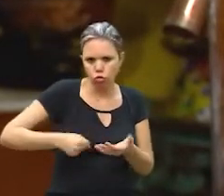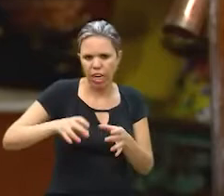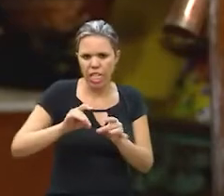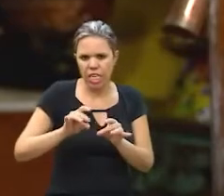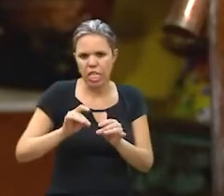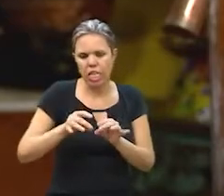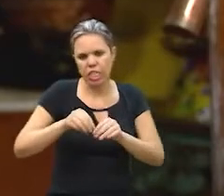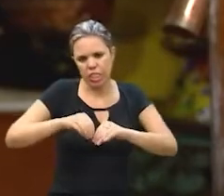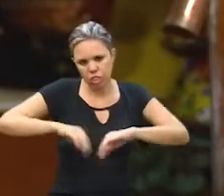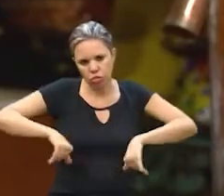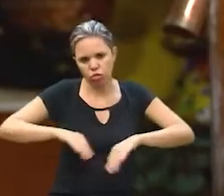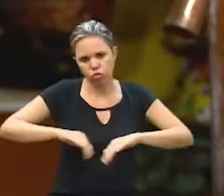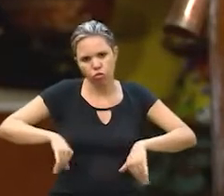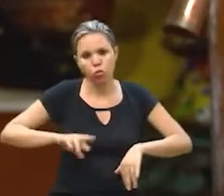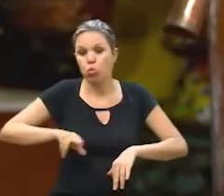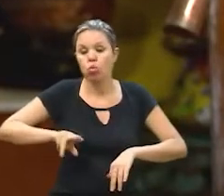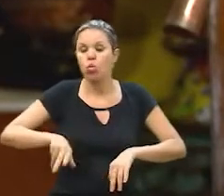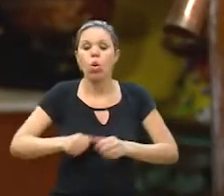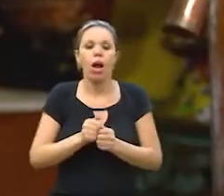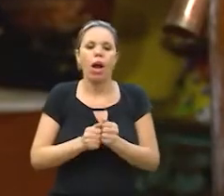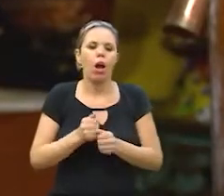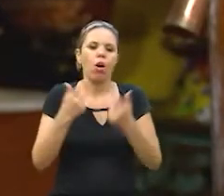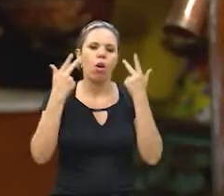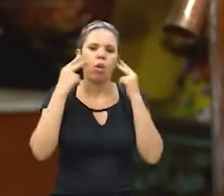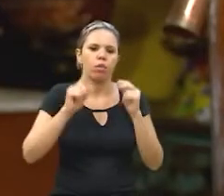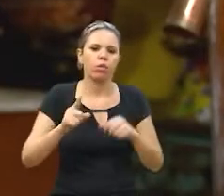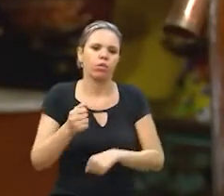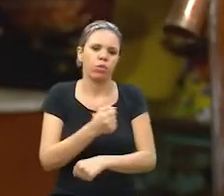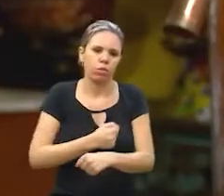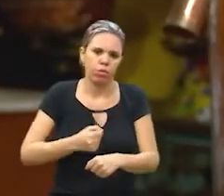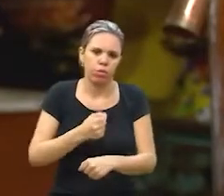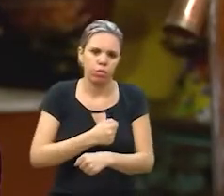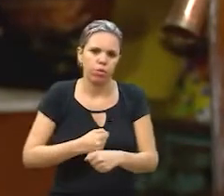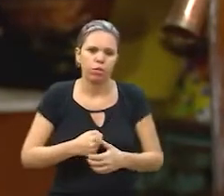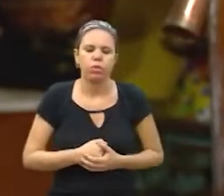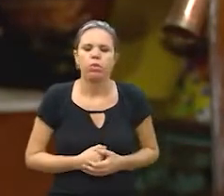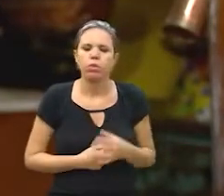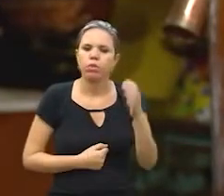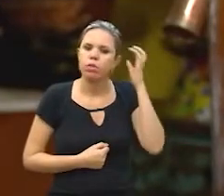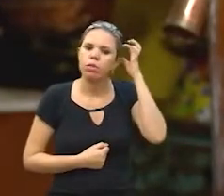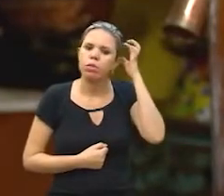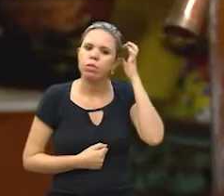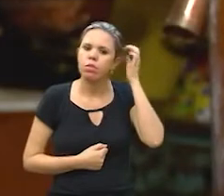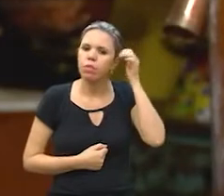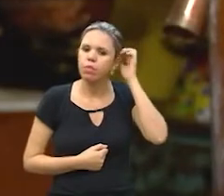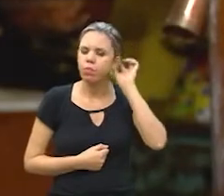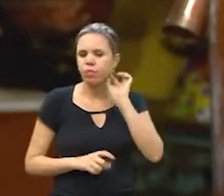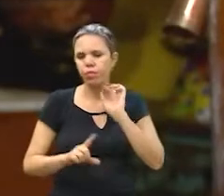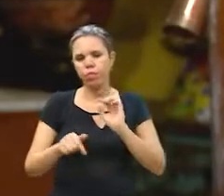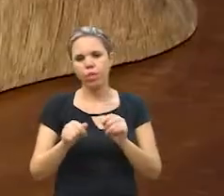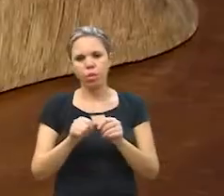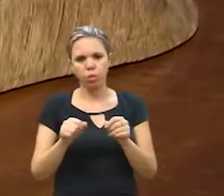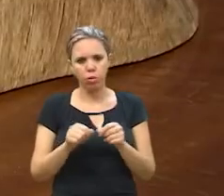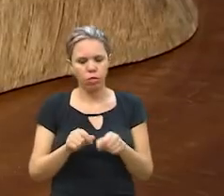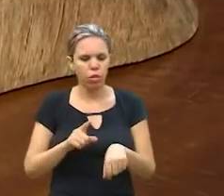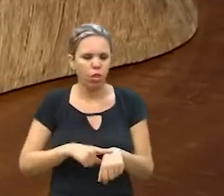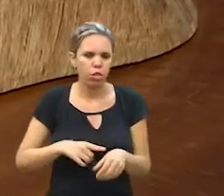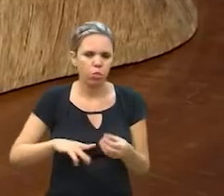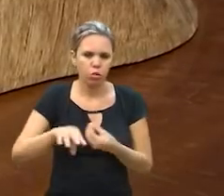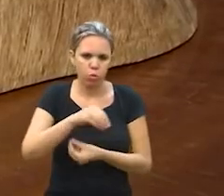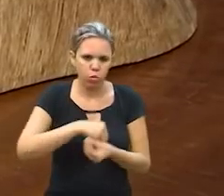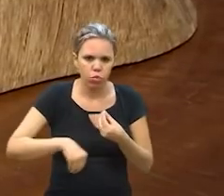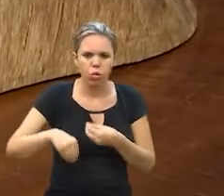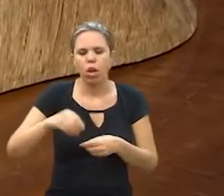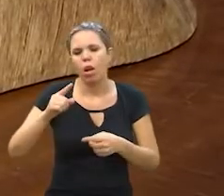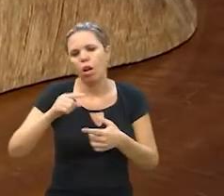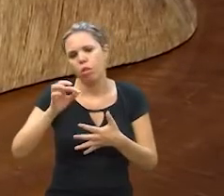liga, não é como o arroz normal. Então eu deixo ele pré-cozido, porciono ele, né, já com essa liga, e na hora é só misturar tudo